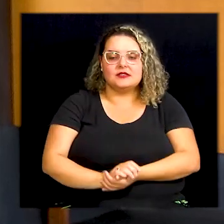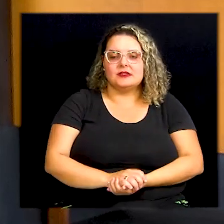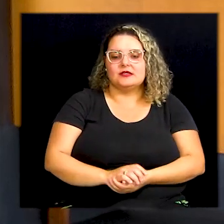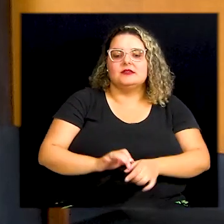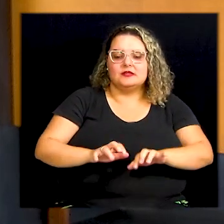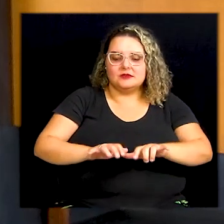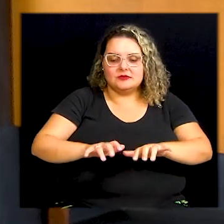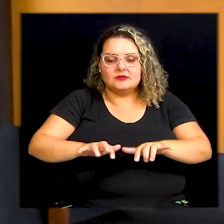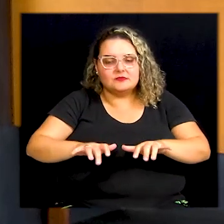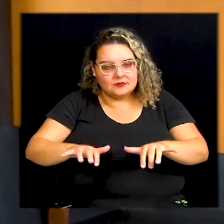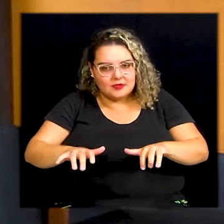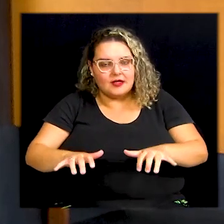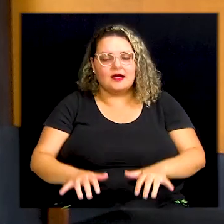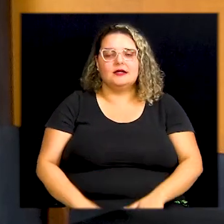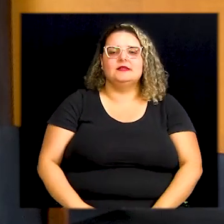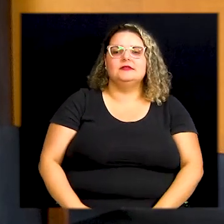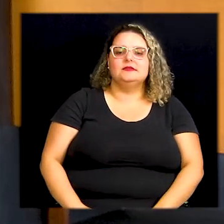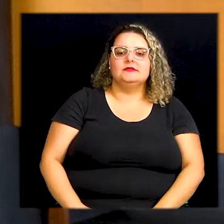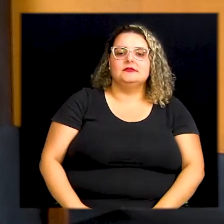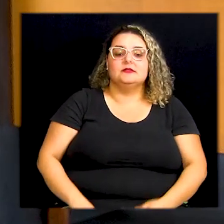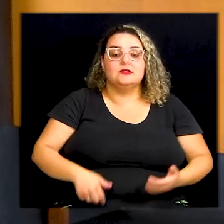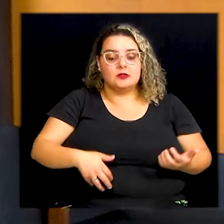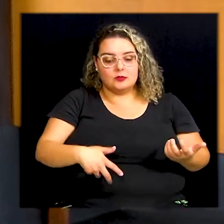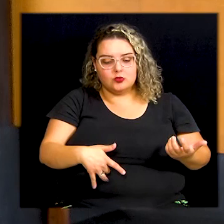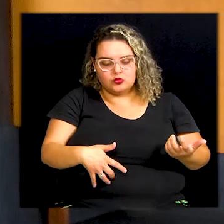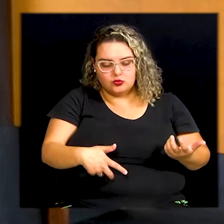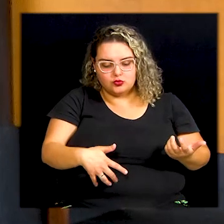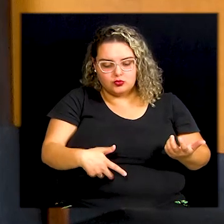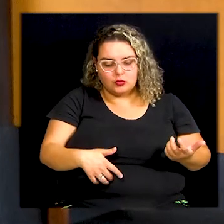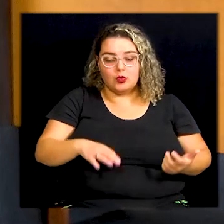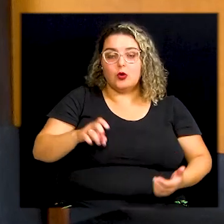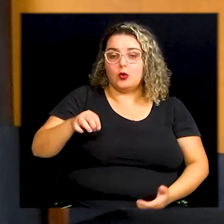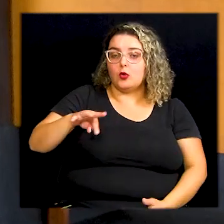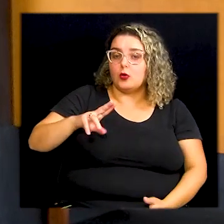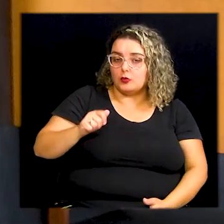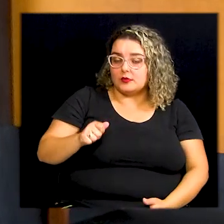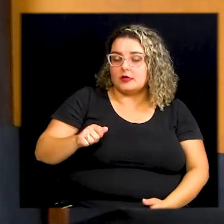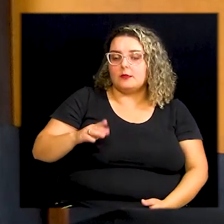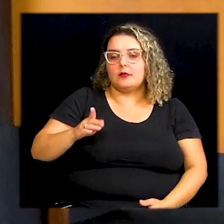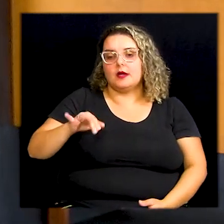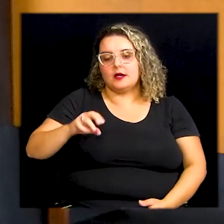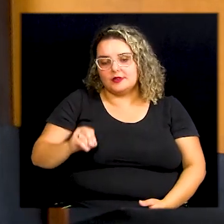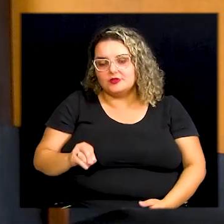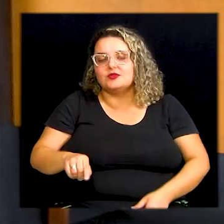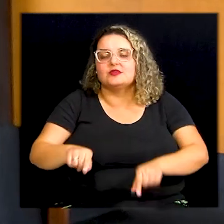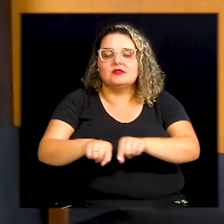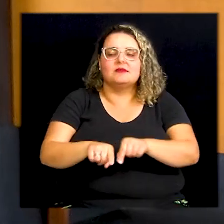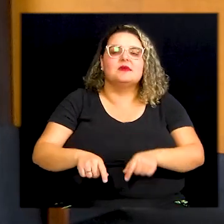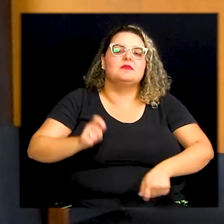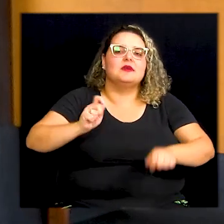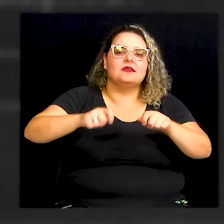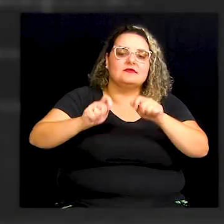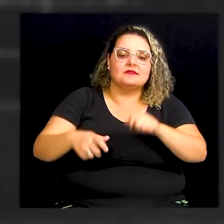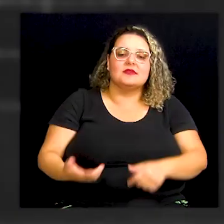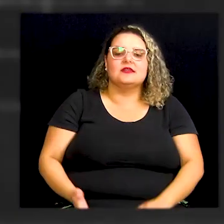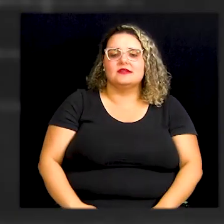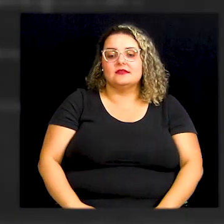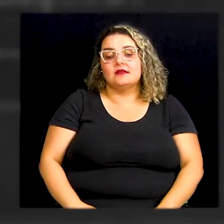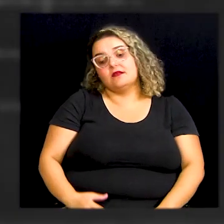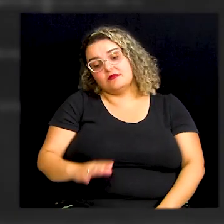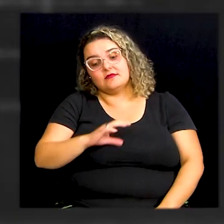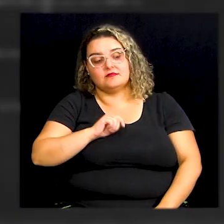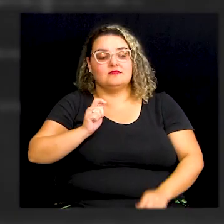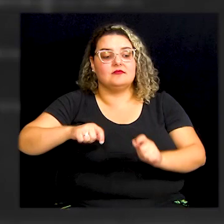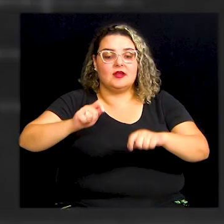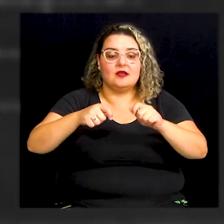ele toca teclado e baixo, contrabaixo e bateria. Aí quando eu era pequeno, comecei a gostar da bateria, aí